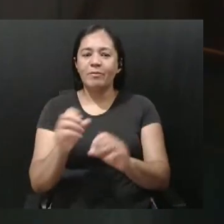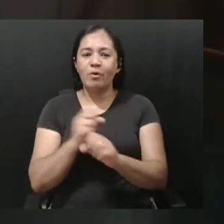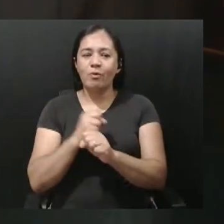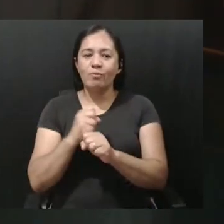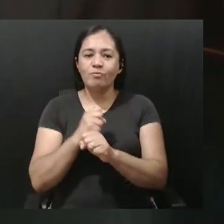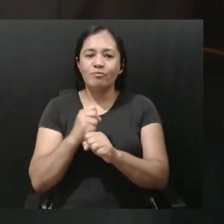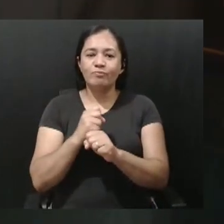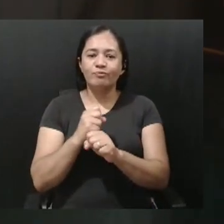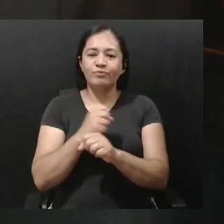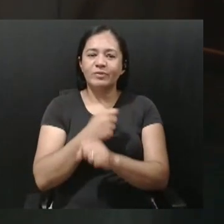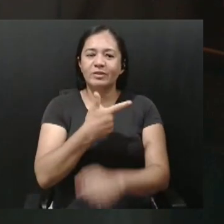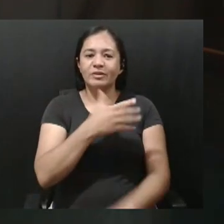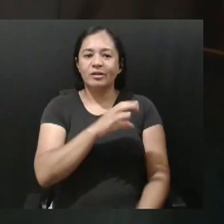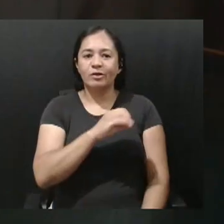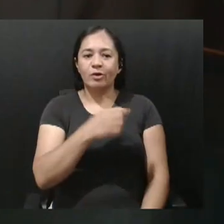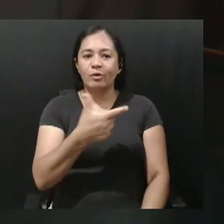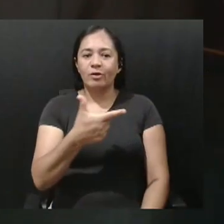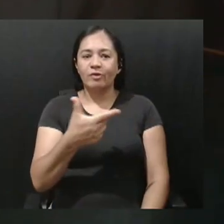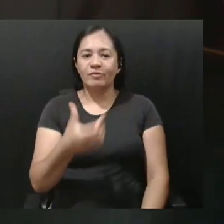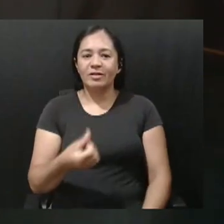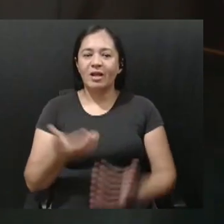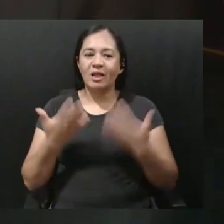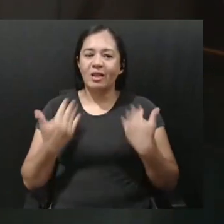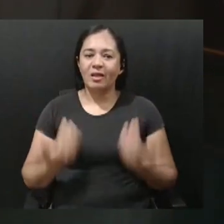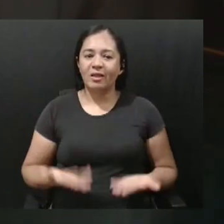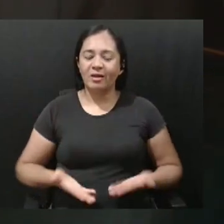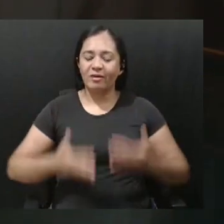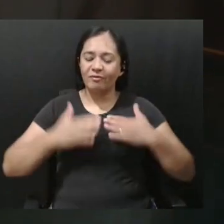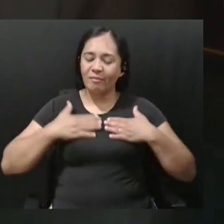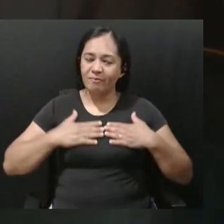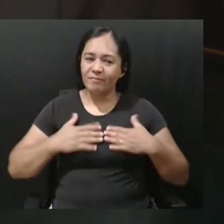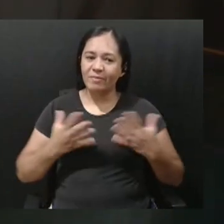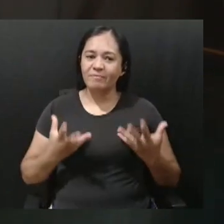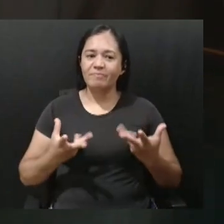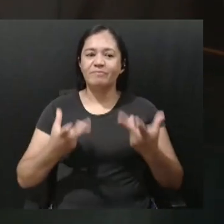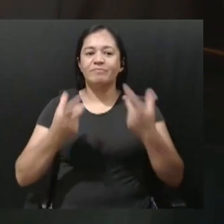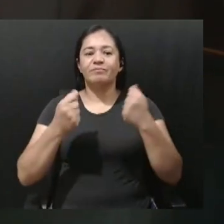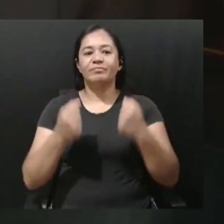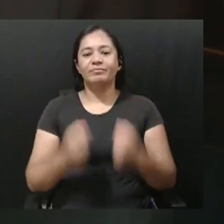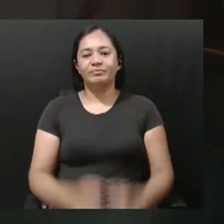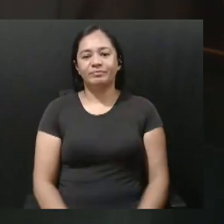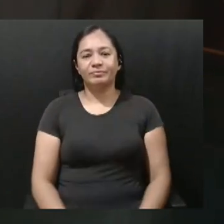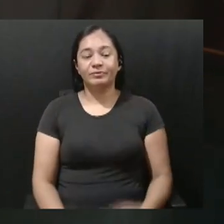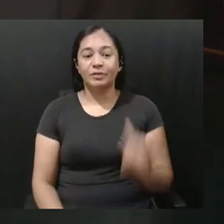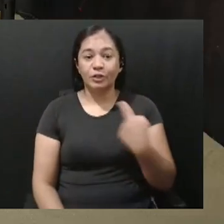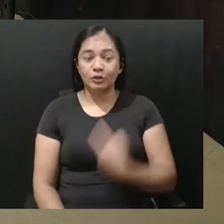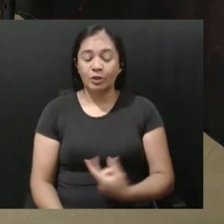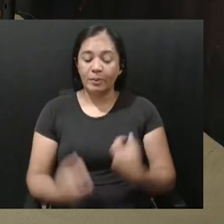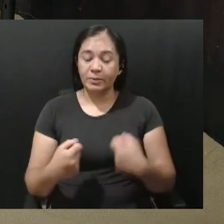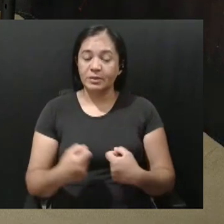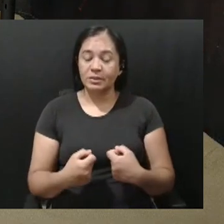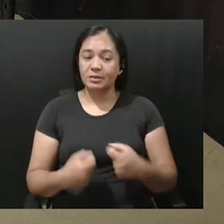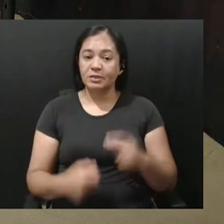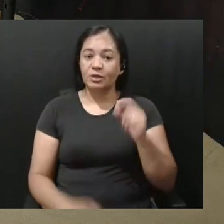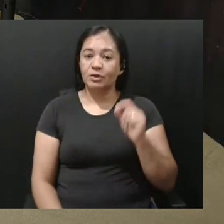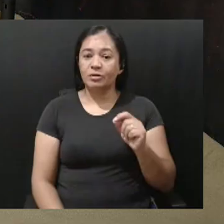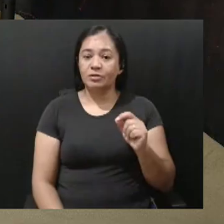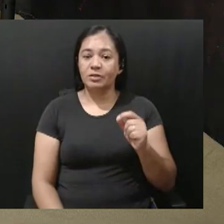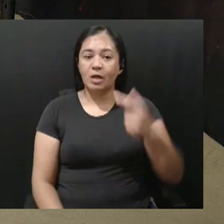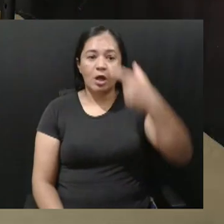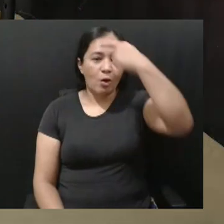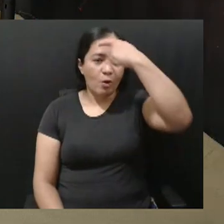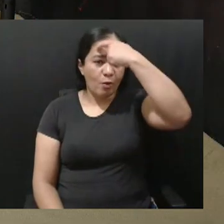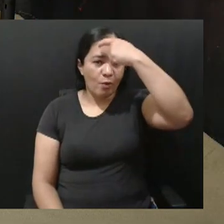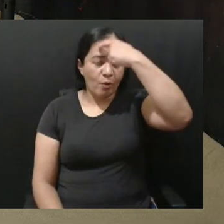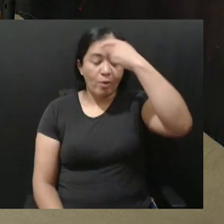2026 leve, tranquilo, maravilhoso. Então, a gente precisa parar e fazer um exame de consciência nesse momento, não é,